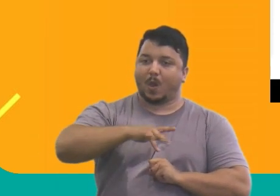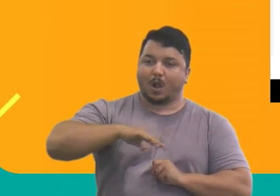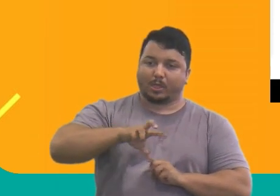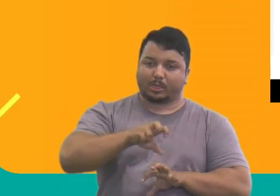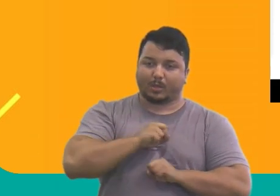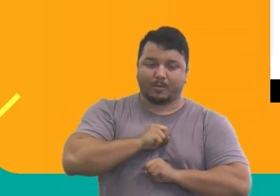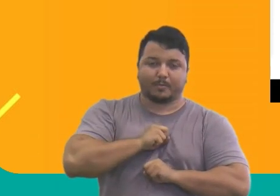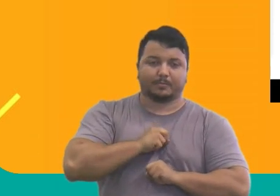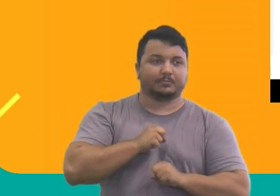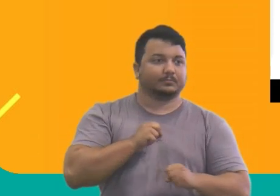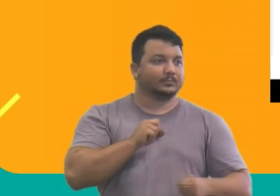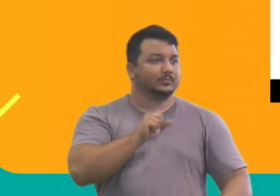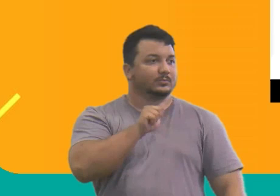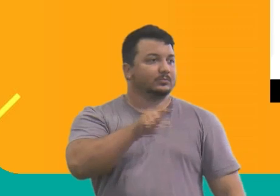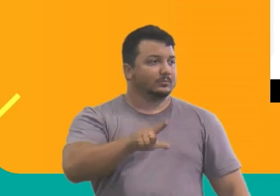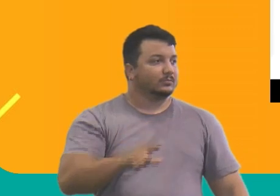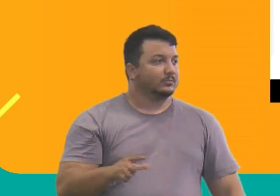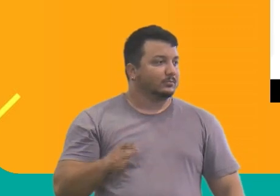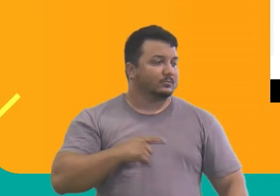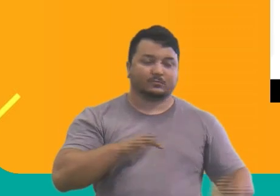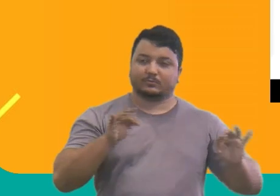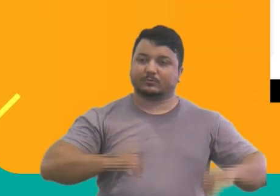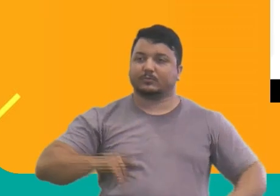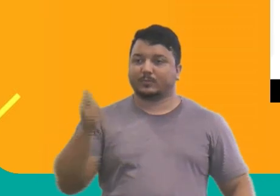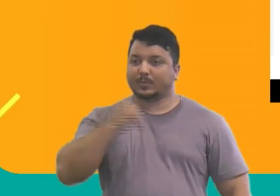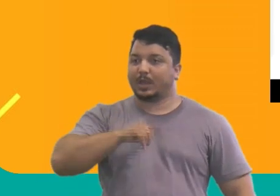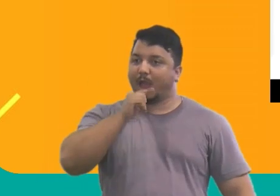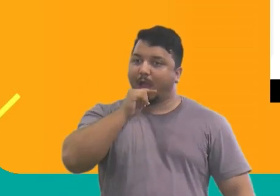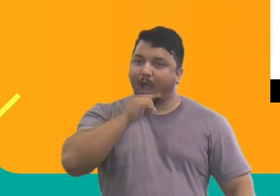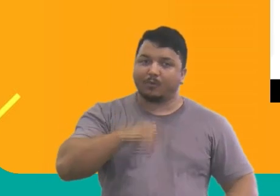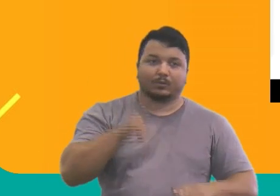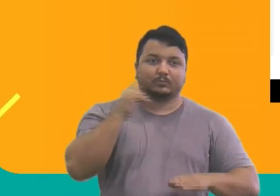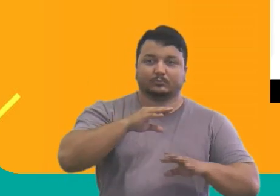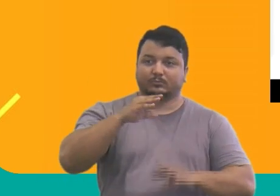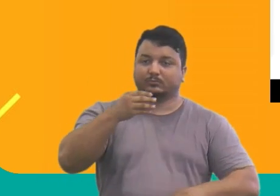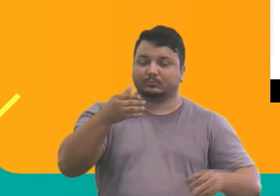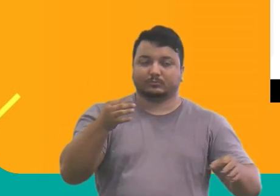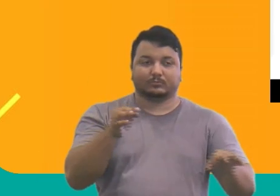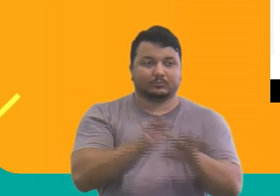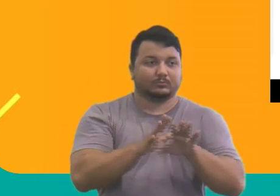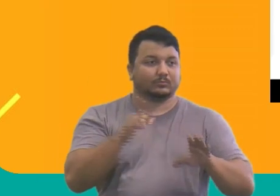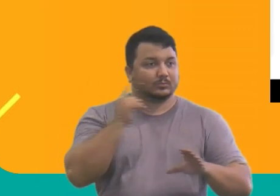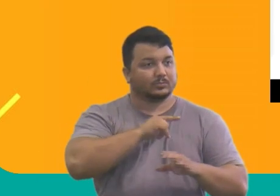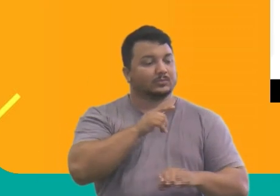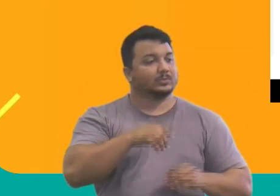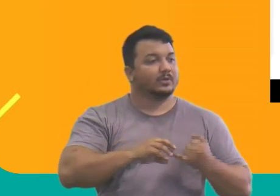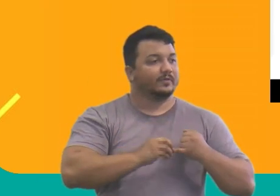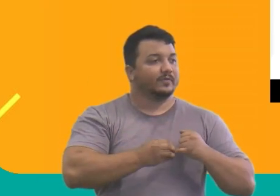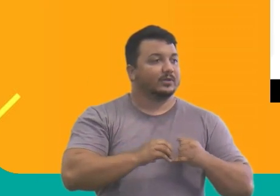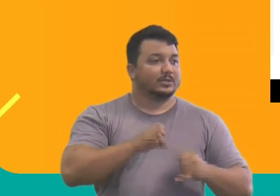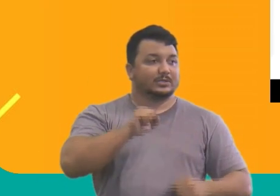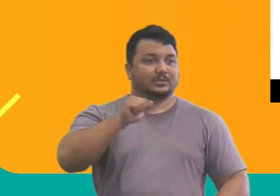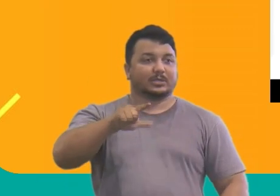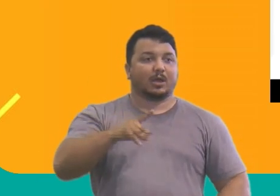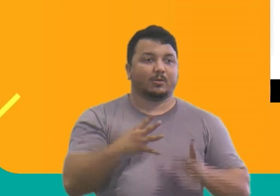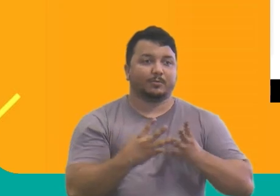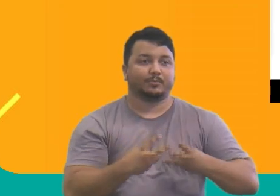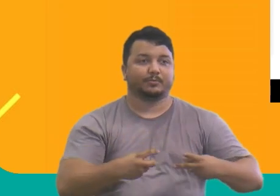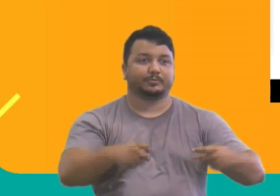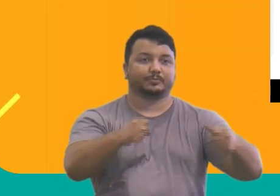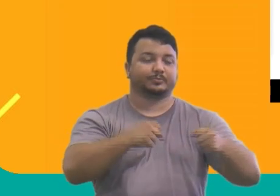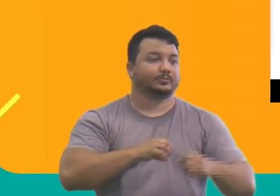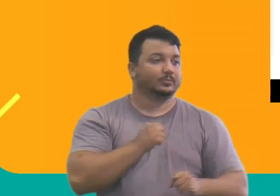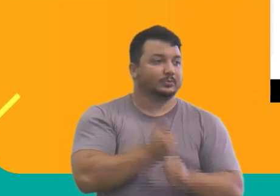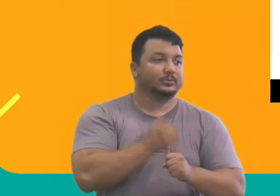com excesso de sal. Finalmente, ela adicionou água para completar o caldo do feijão. E esse sal foi absorvido pela